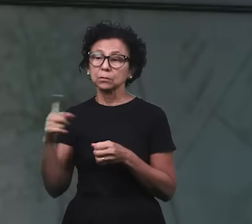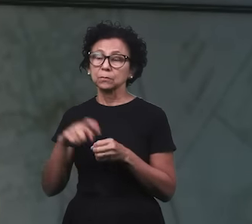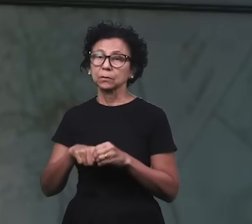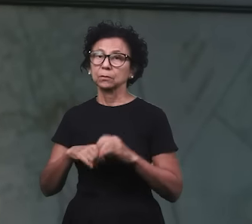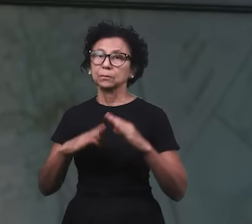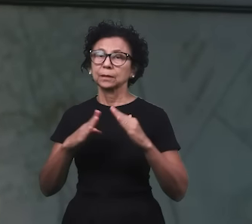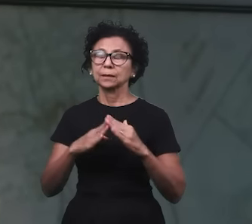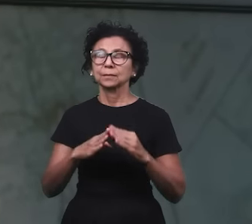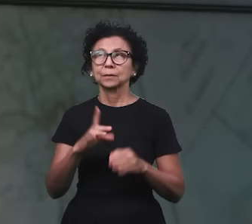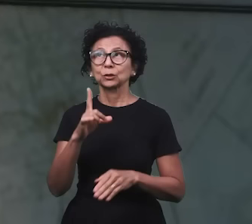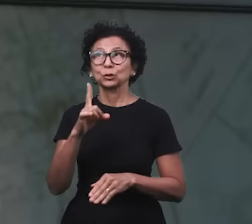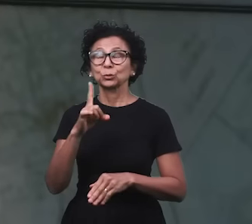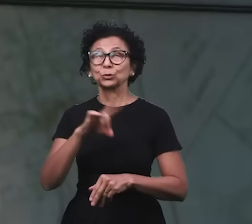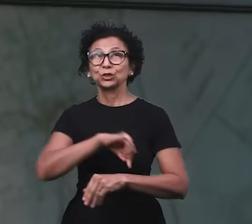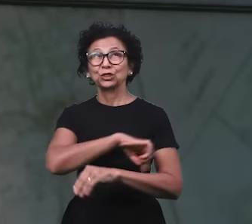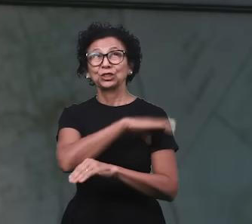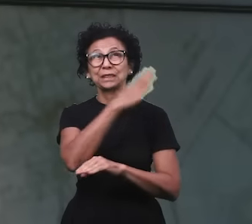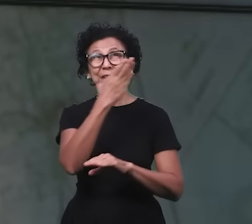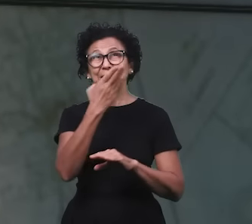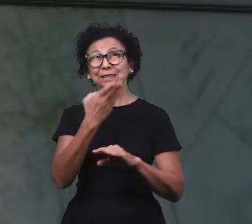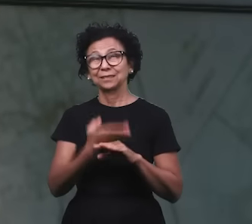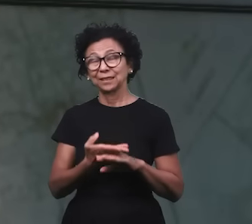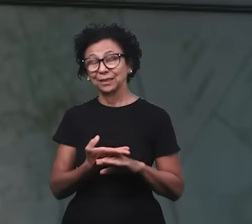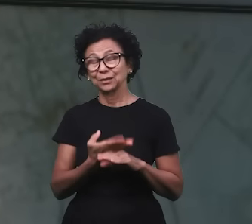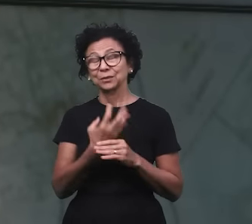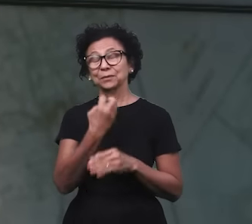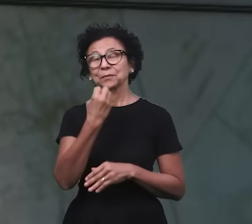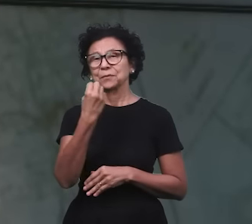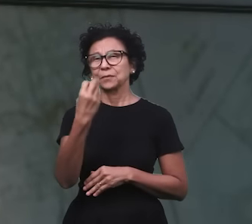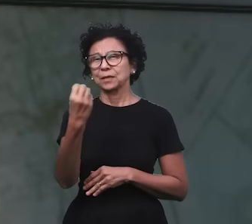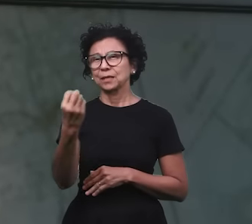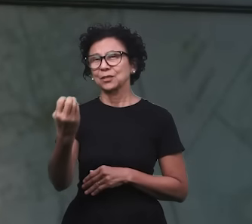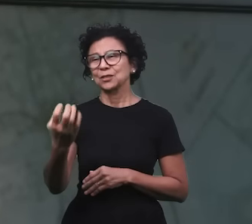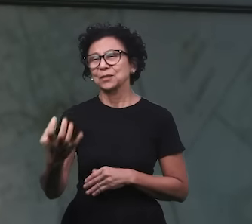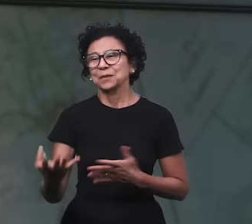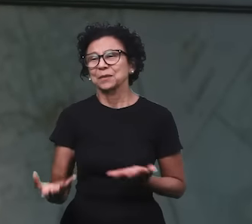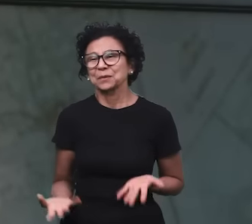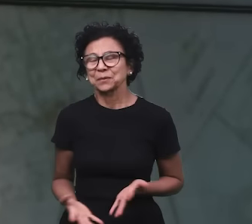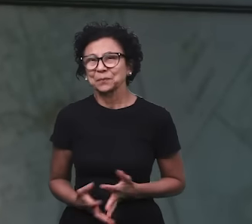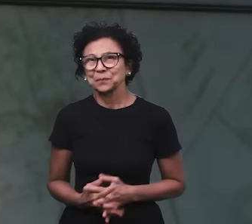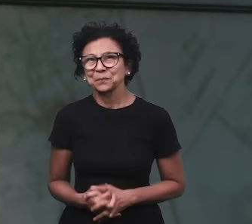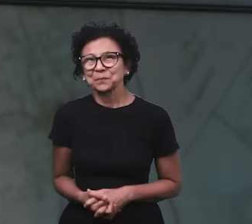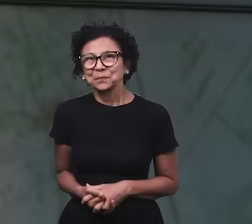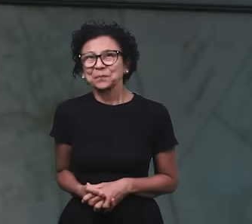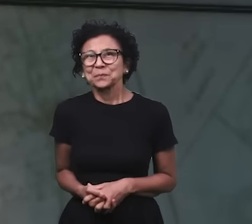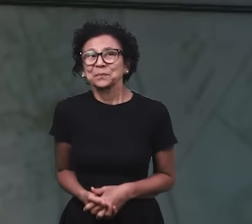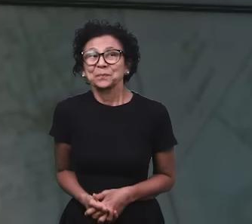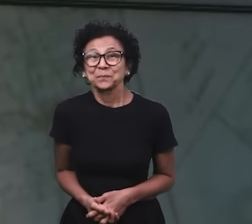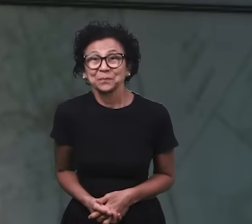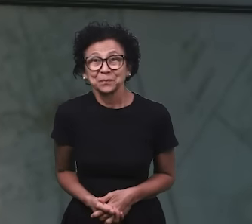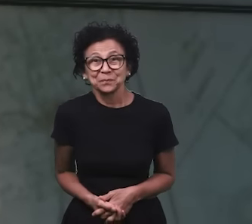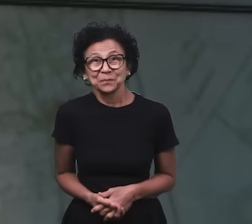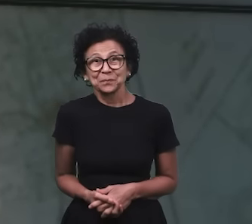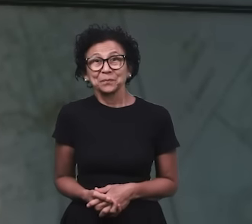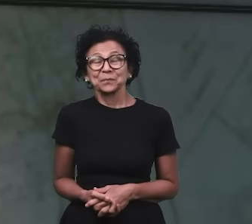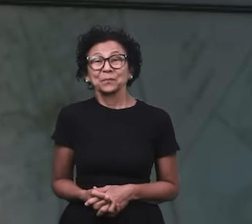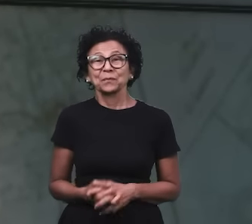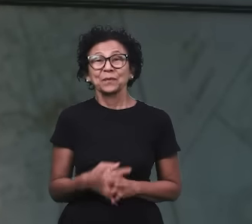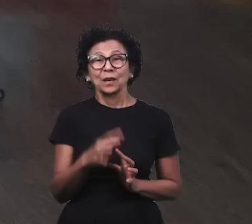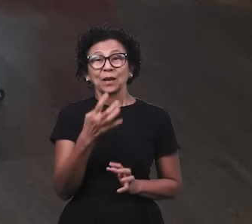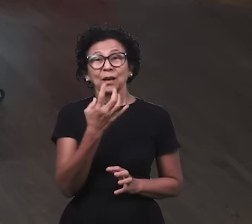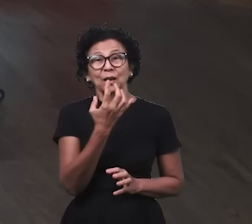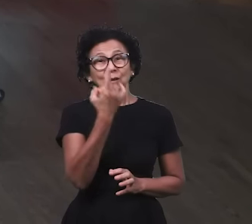inteiro, né, de jornada, vamos entender aqui qual seria a distância em torno de 40 uma jornada de um dia.